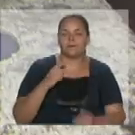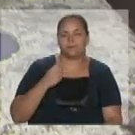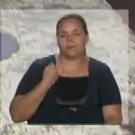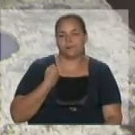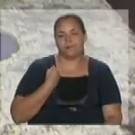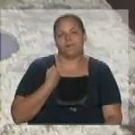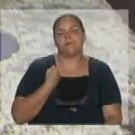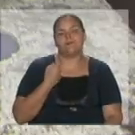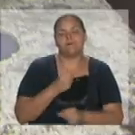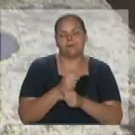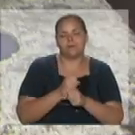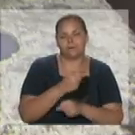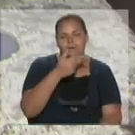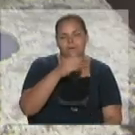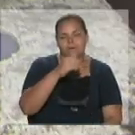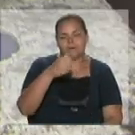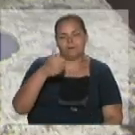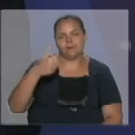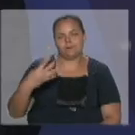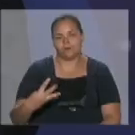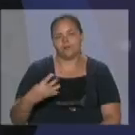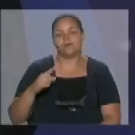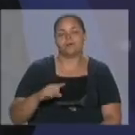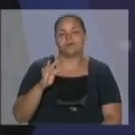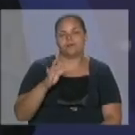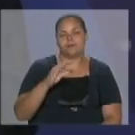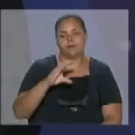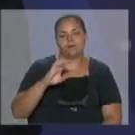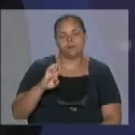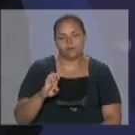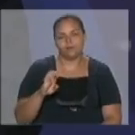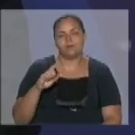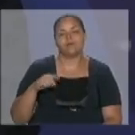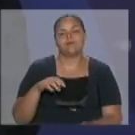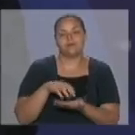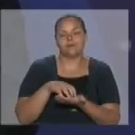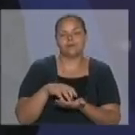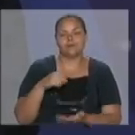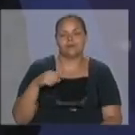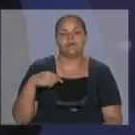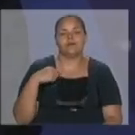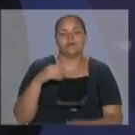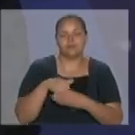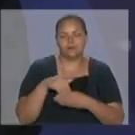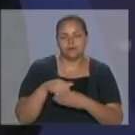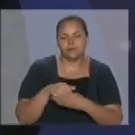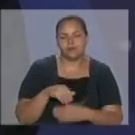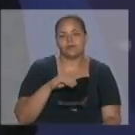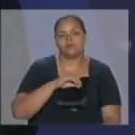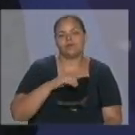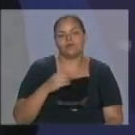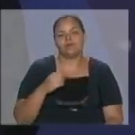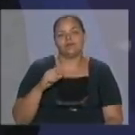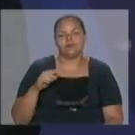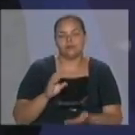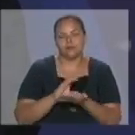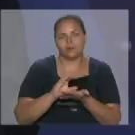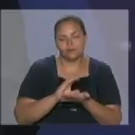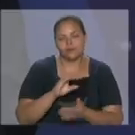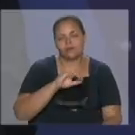número de 2014, né? Esse do Tribunal de Contas de 2015 é um voto do conselheiro José Gomes Graciosa, que saiu na